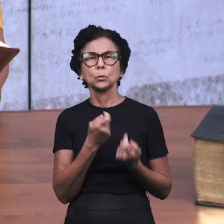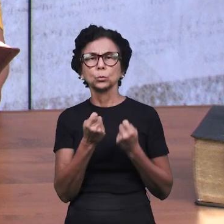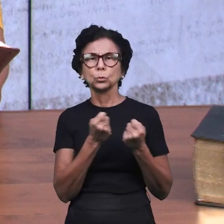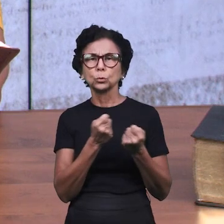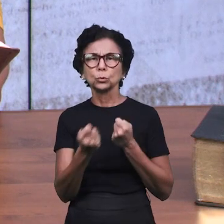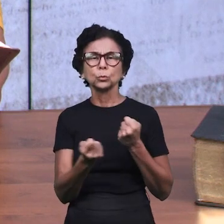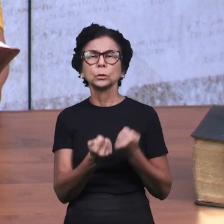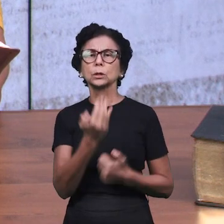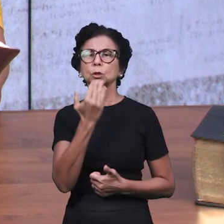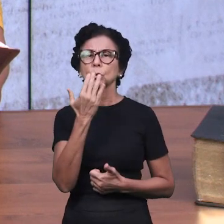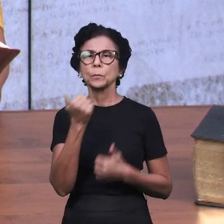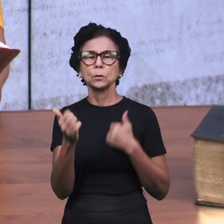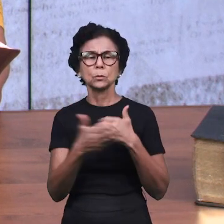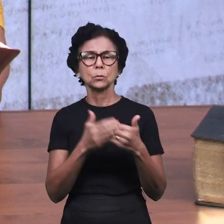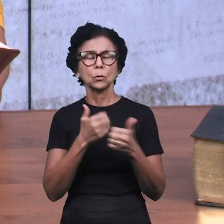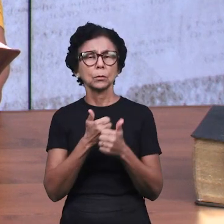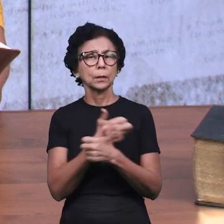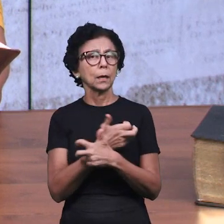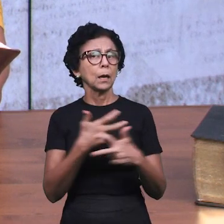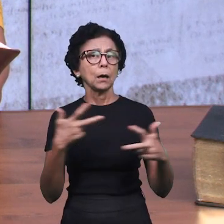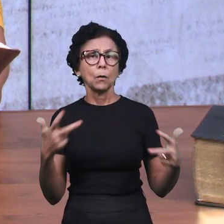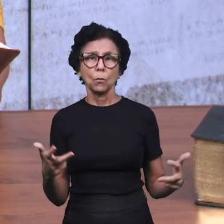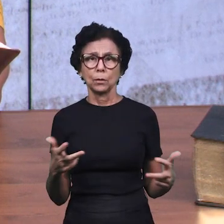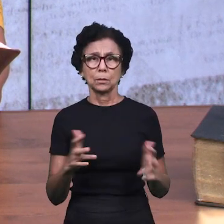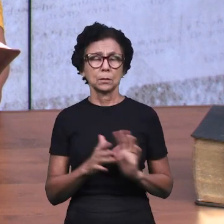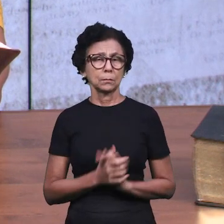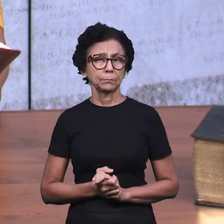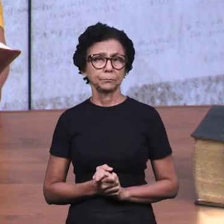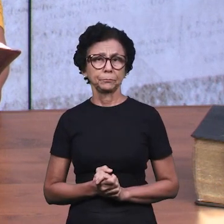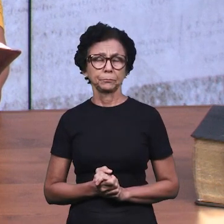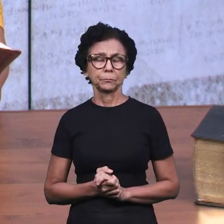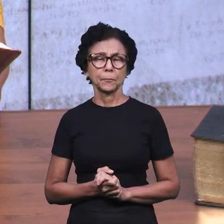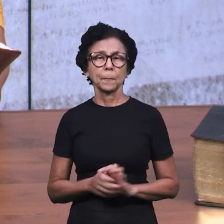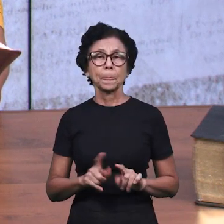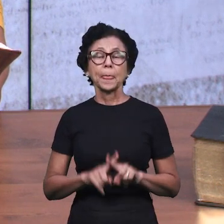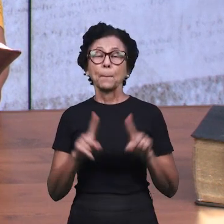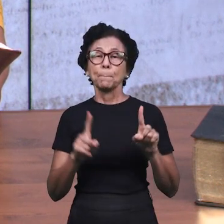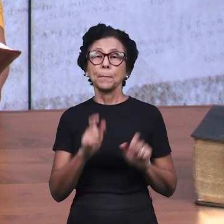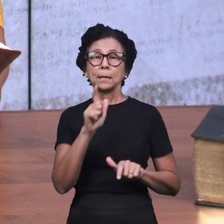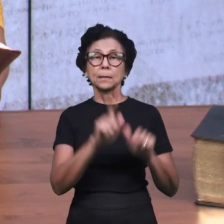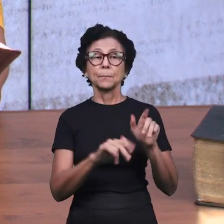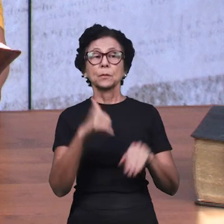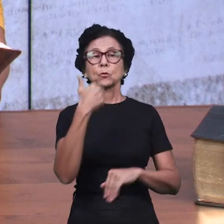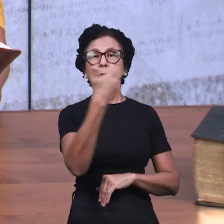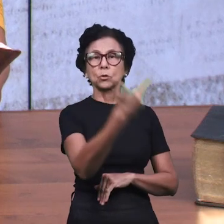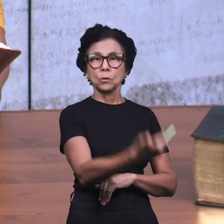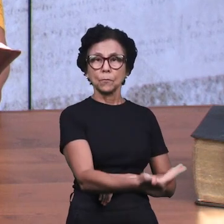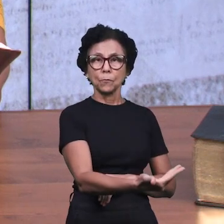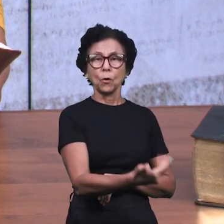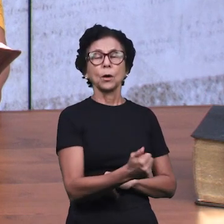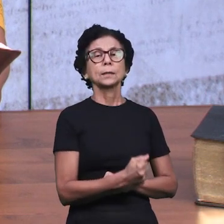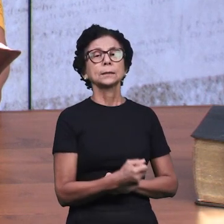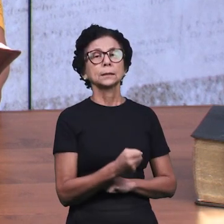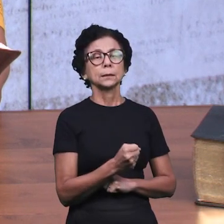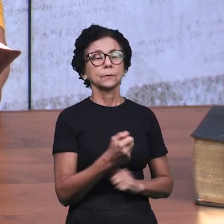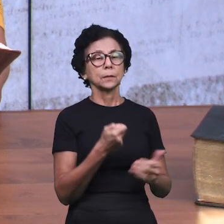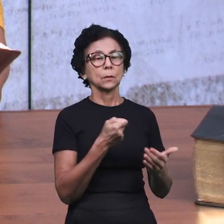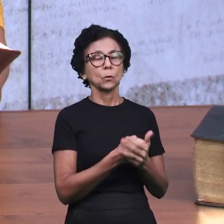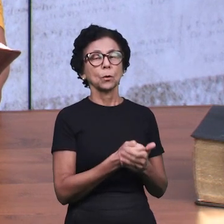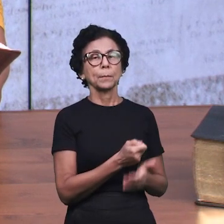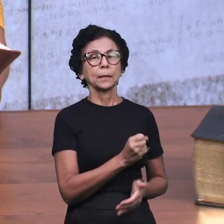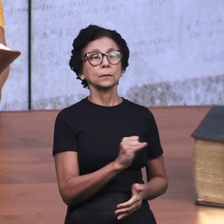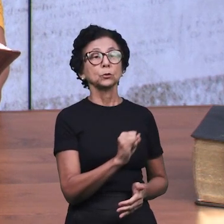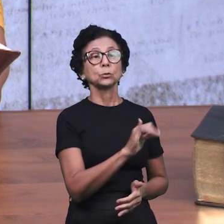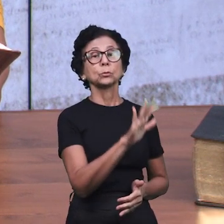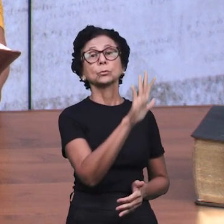de qualquer coisa que se empreste à usura. Ao estranho emprestarás a usura, porém a